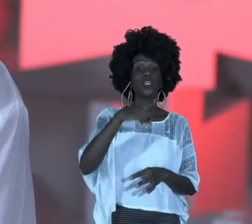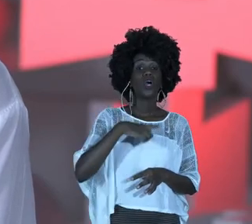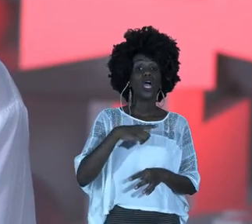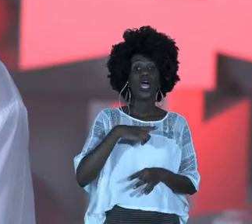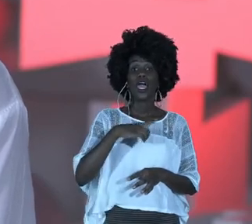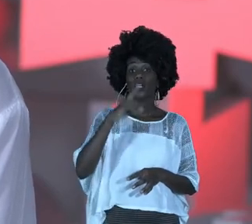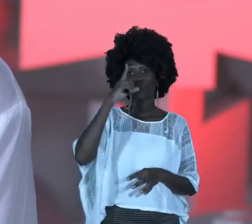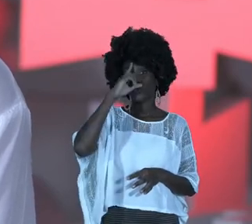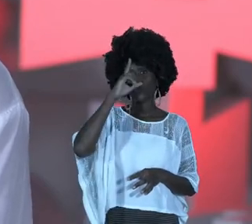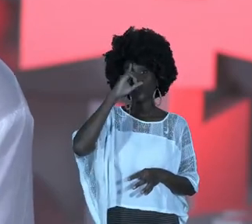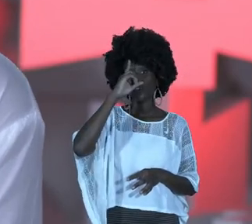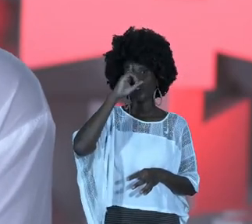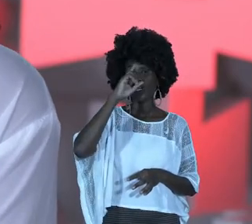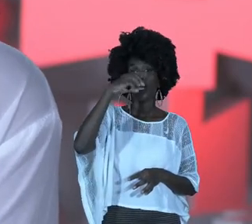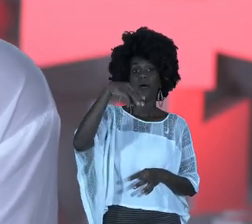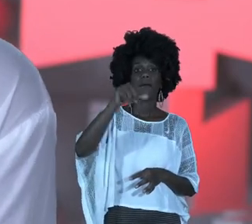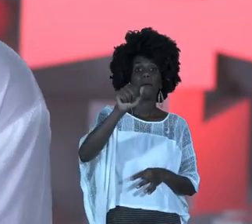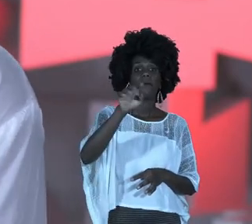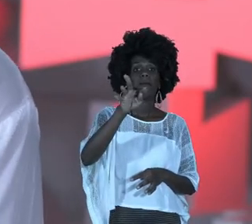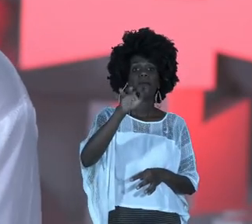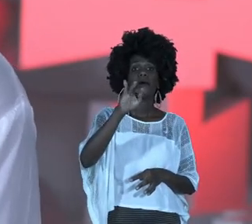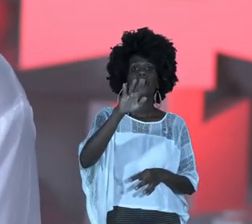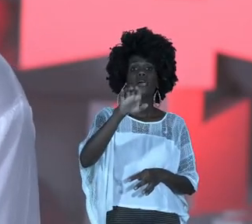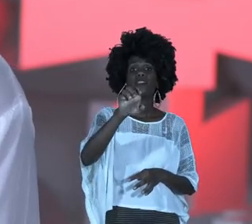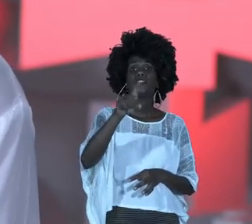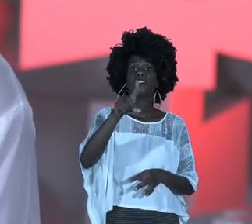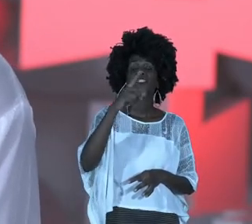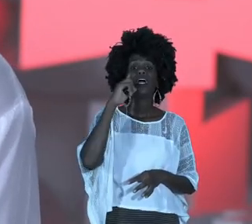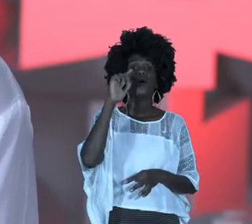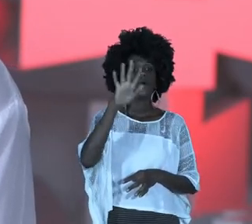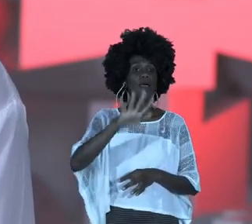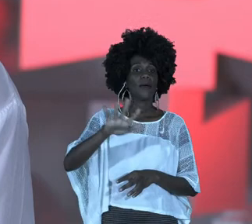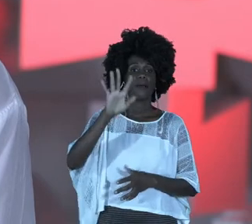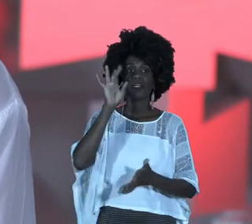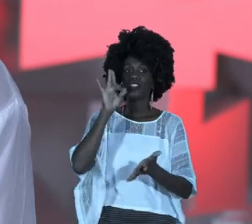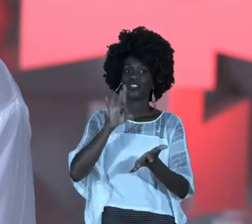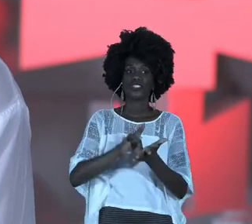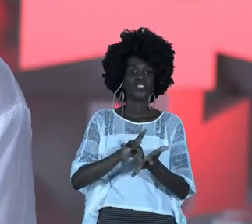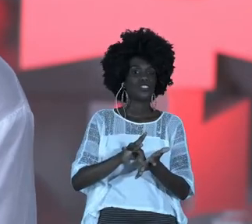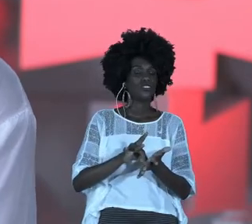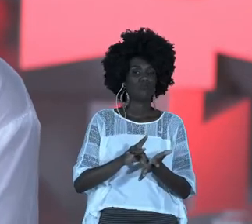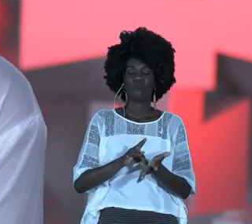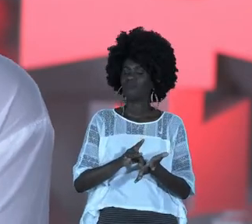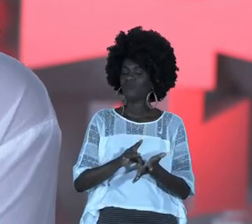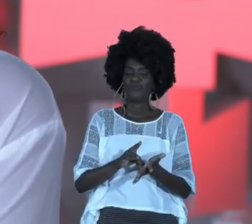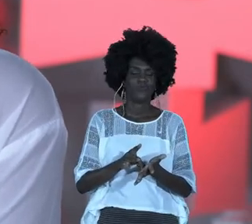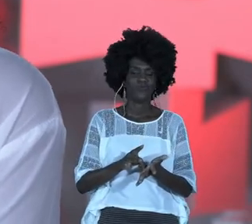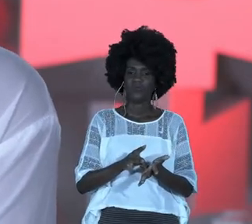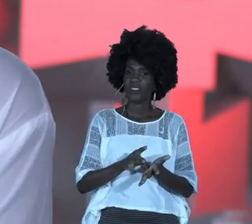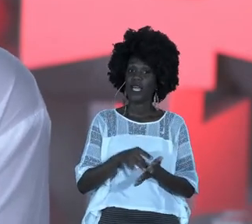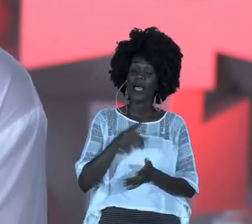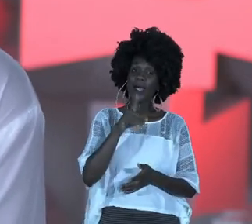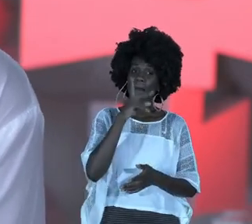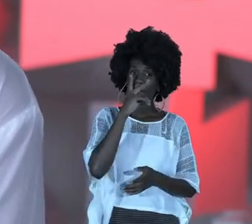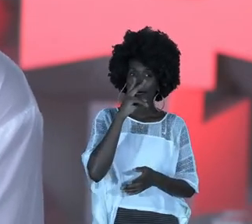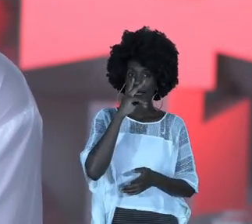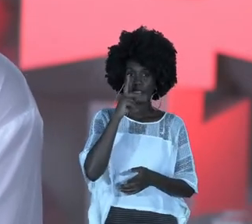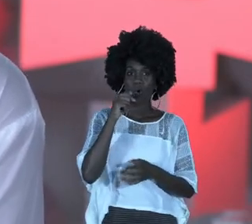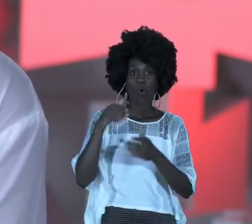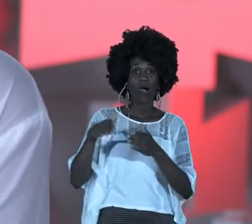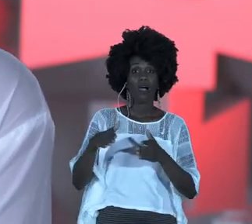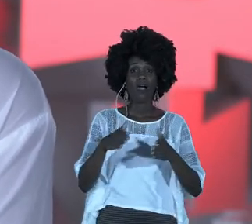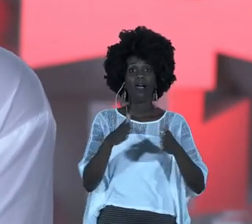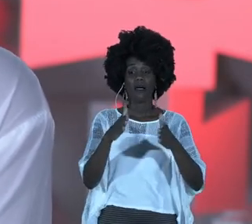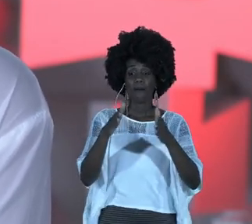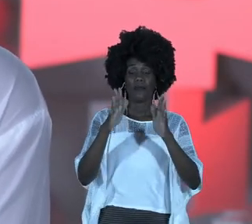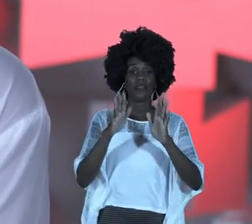cotidiana. Matisse não retrata mais de forma realista. Ele está, né, naquele caminho,